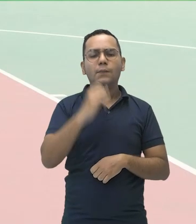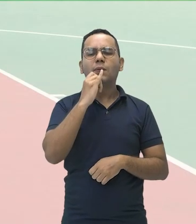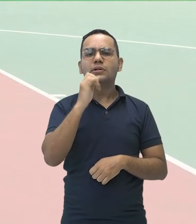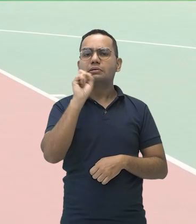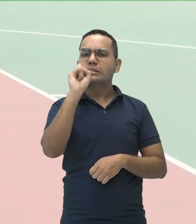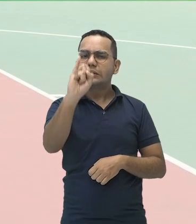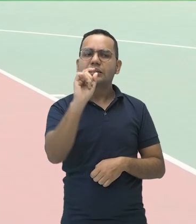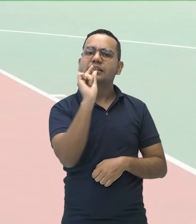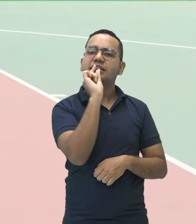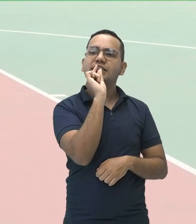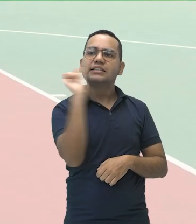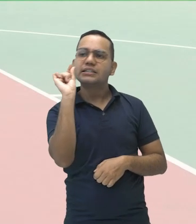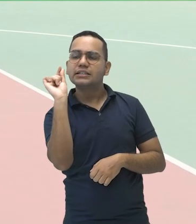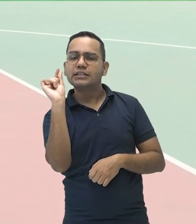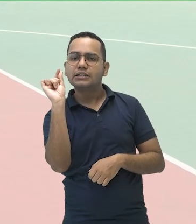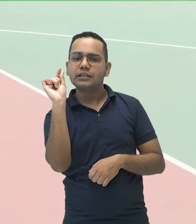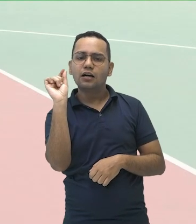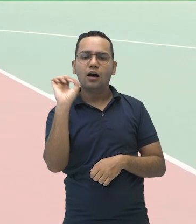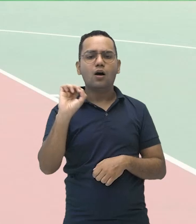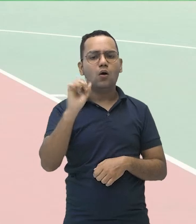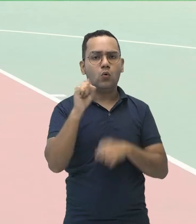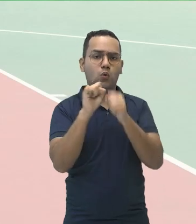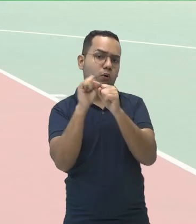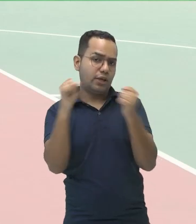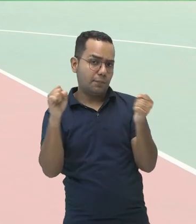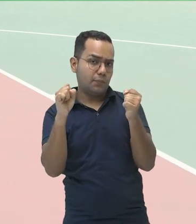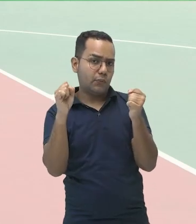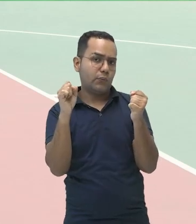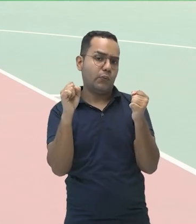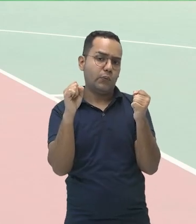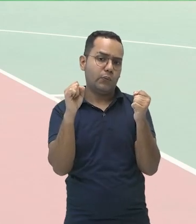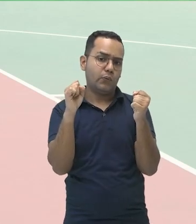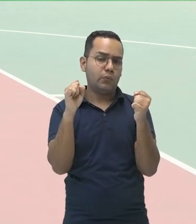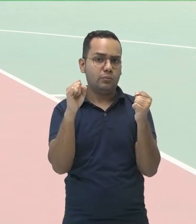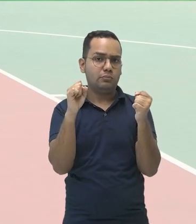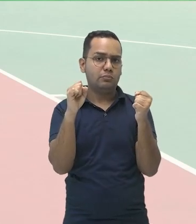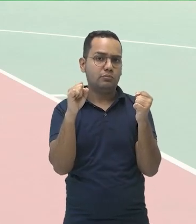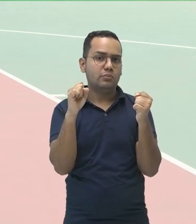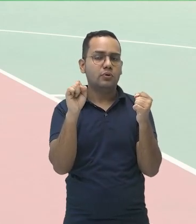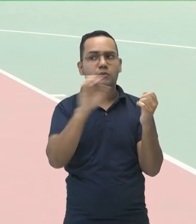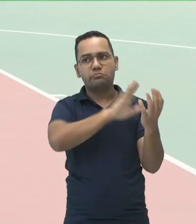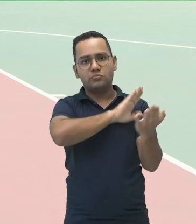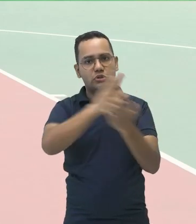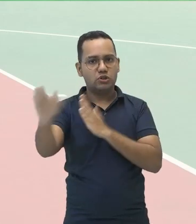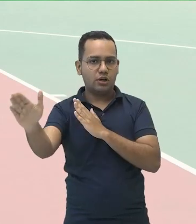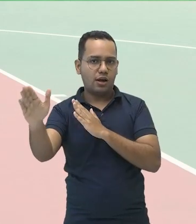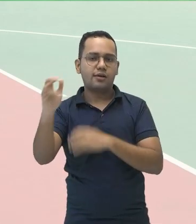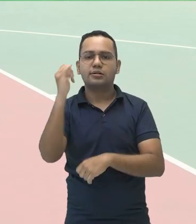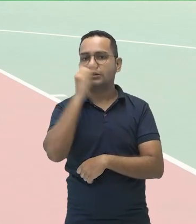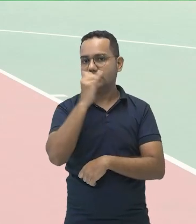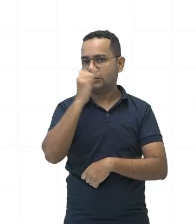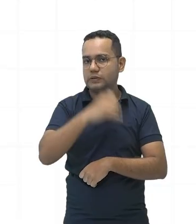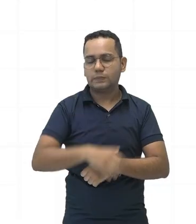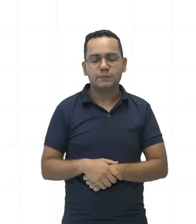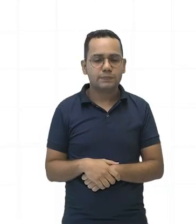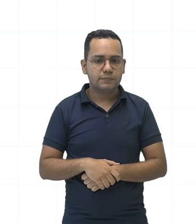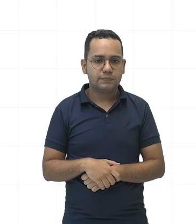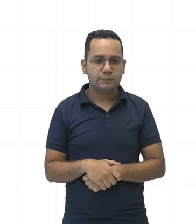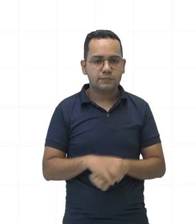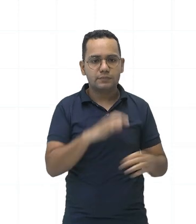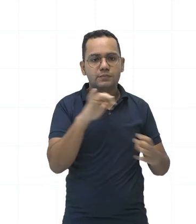um pedacinho, não move, tá? Você pega a pessoa aí, ó, corre para o dentista, tá bom? E tem uma